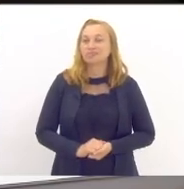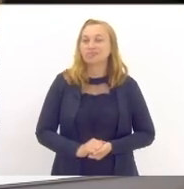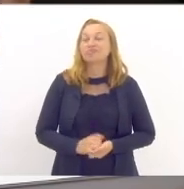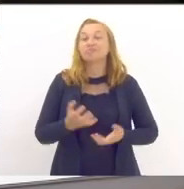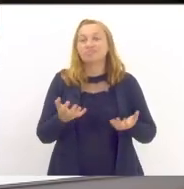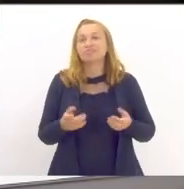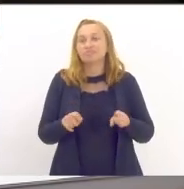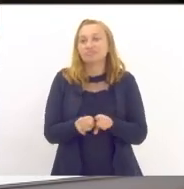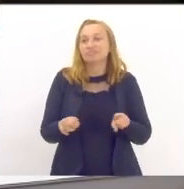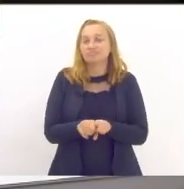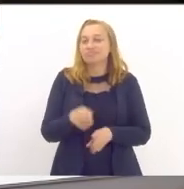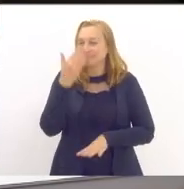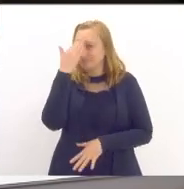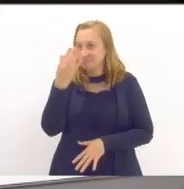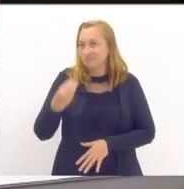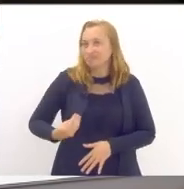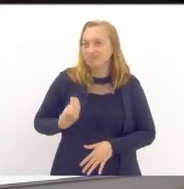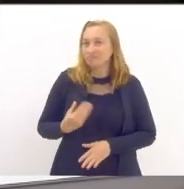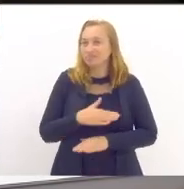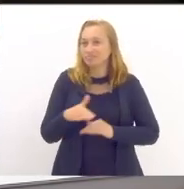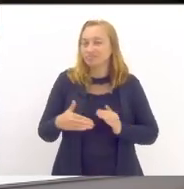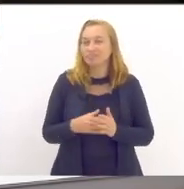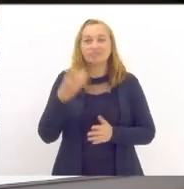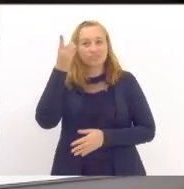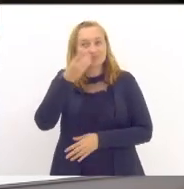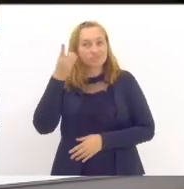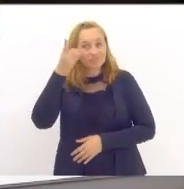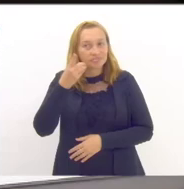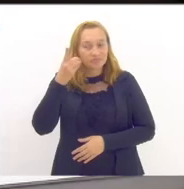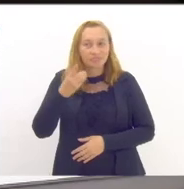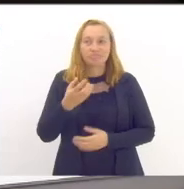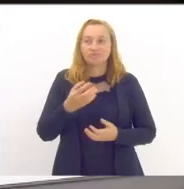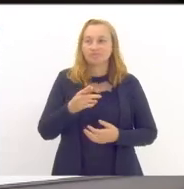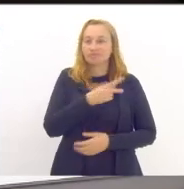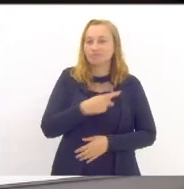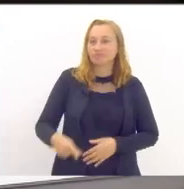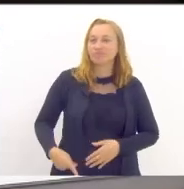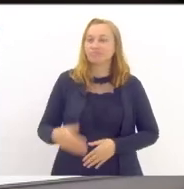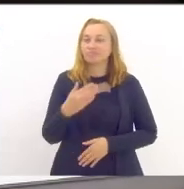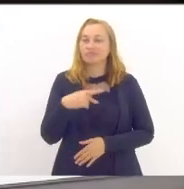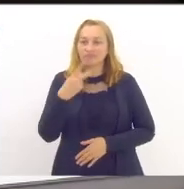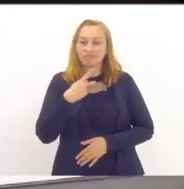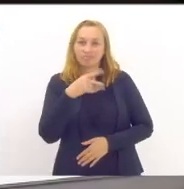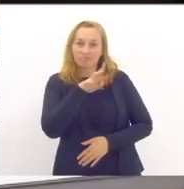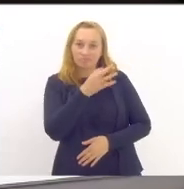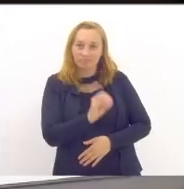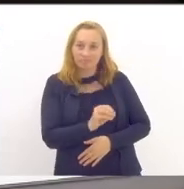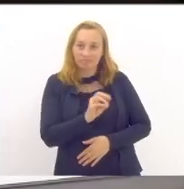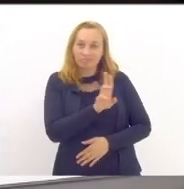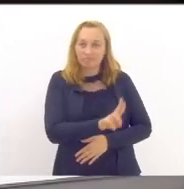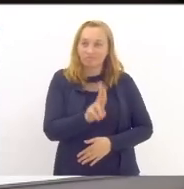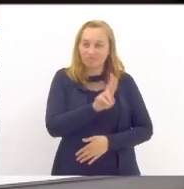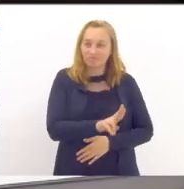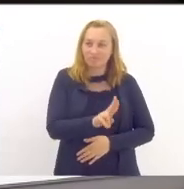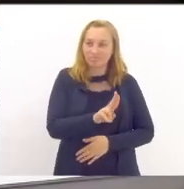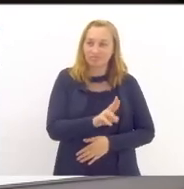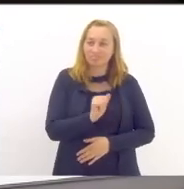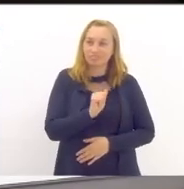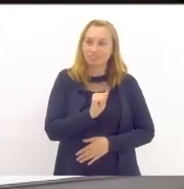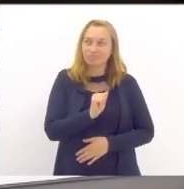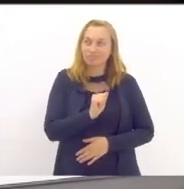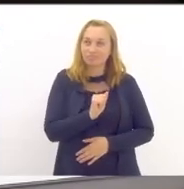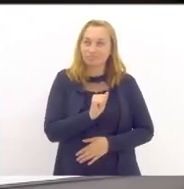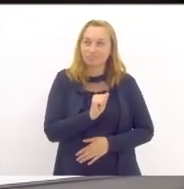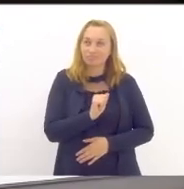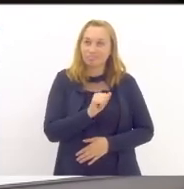queria também agradecer a presença de todos os deputados aqui. Presidente, eu quero me dirigir ao Pedro usando uma